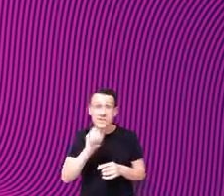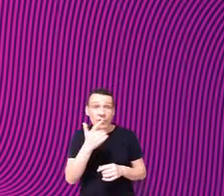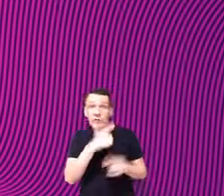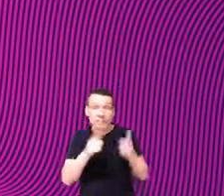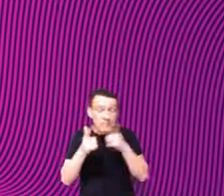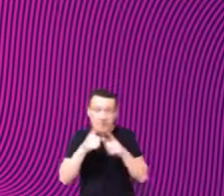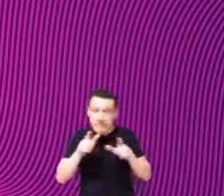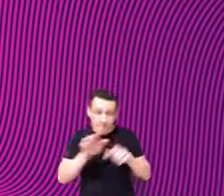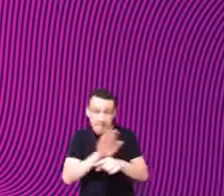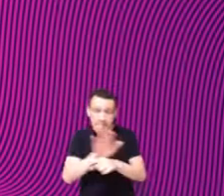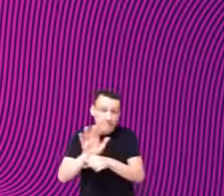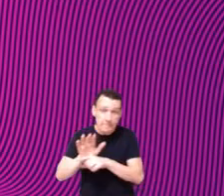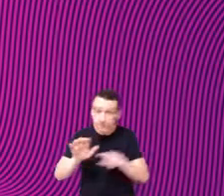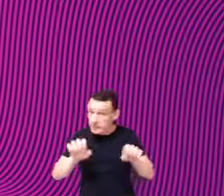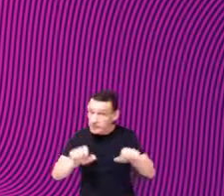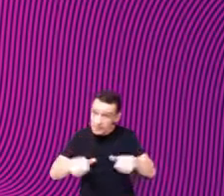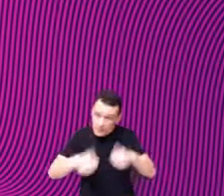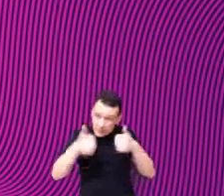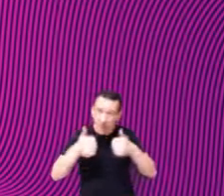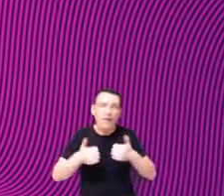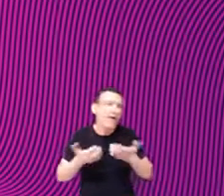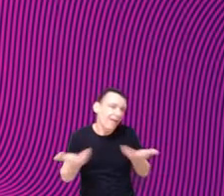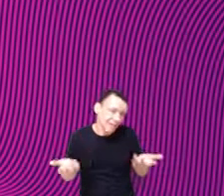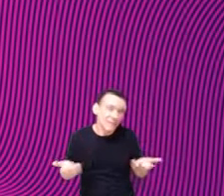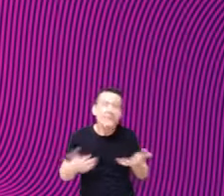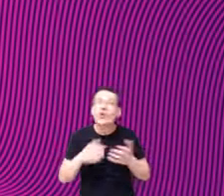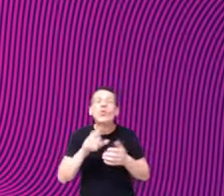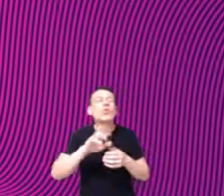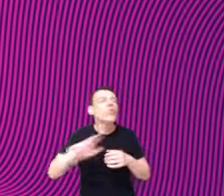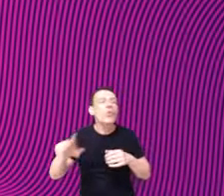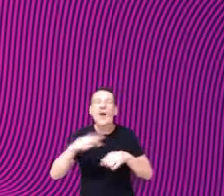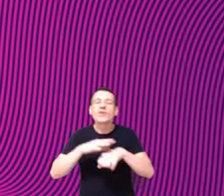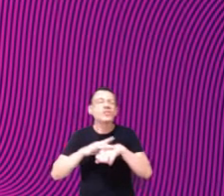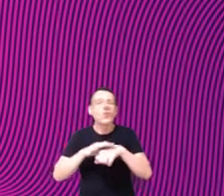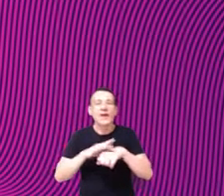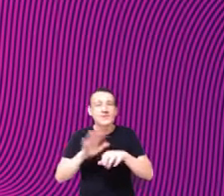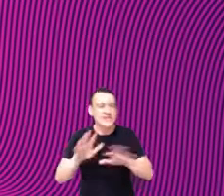teria, porque não são doenças raras, são doenças mal